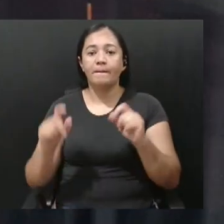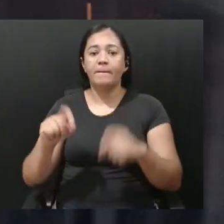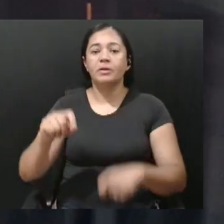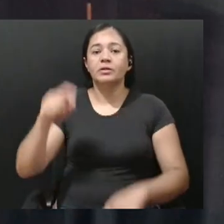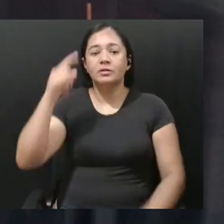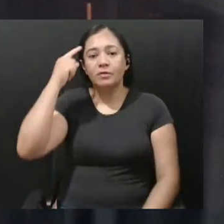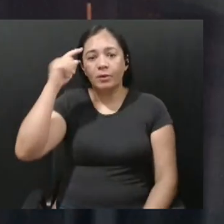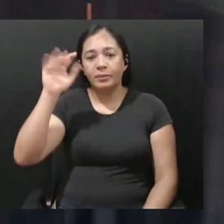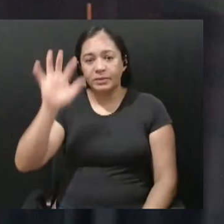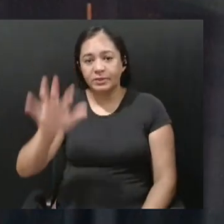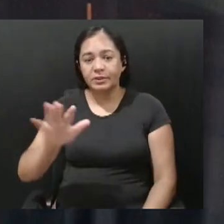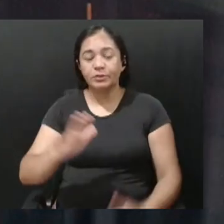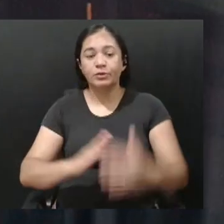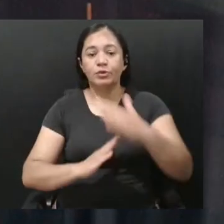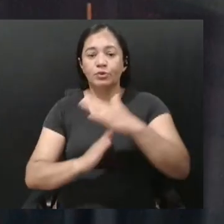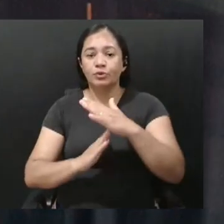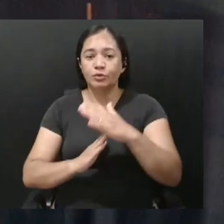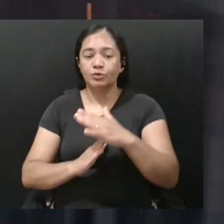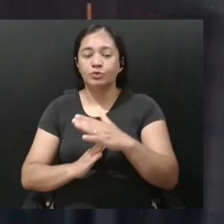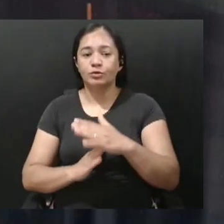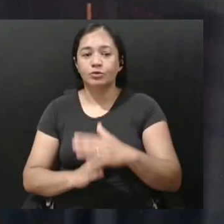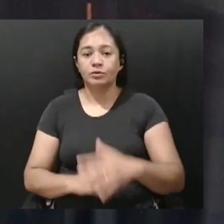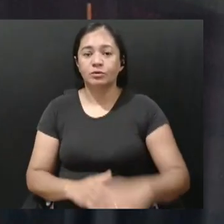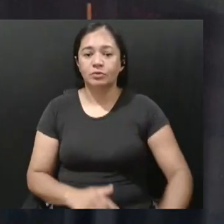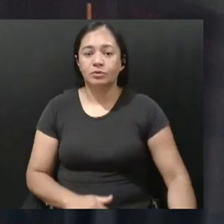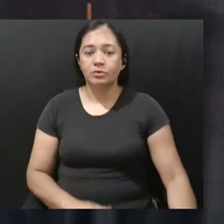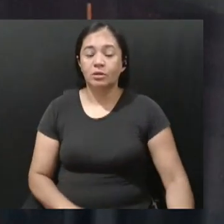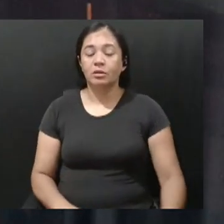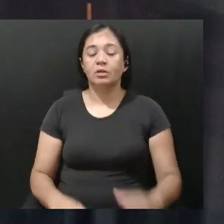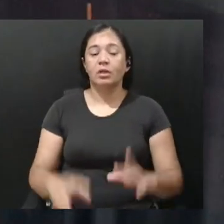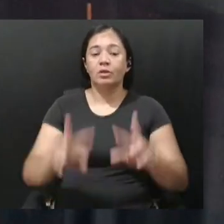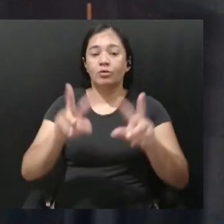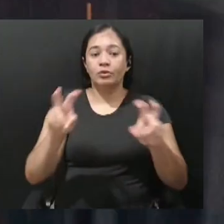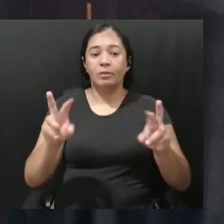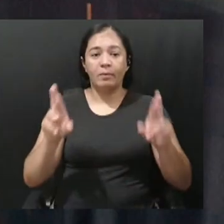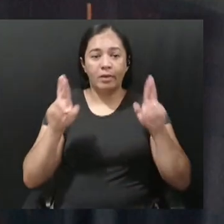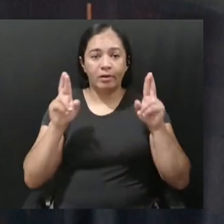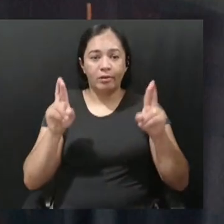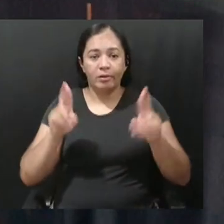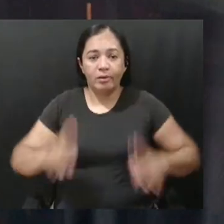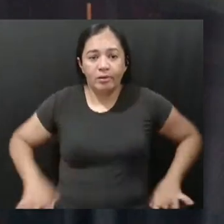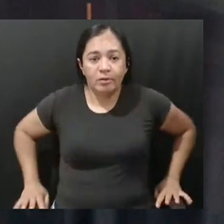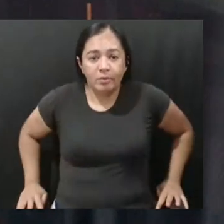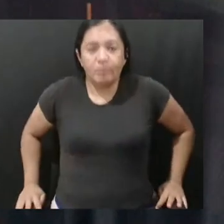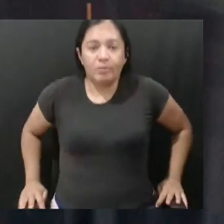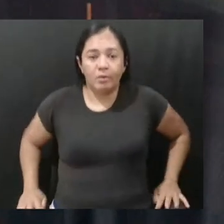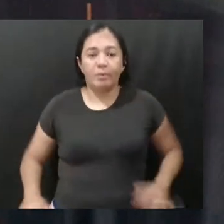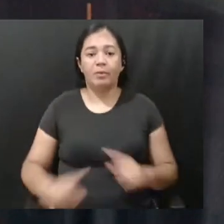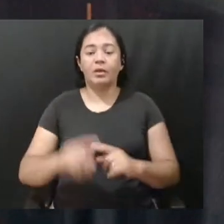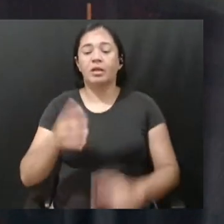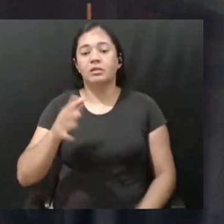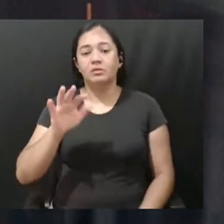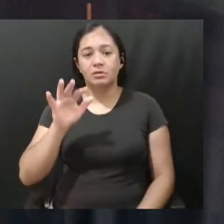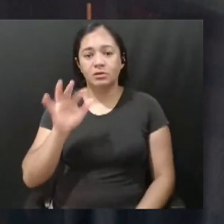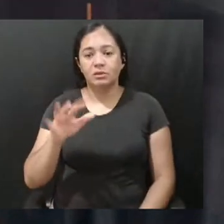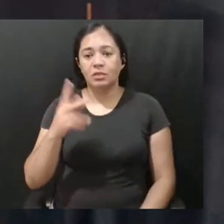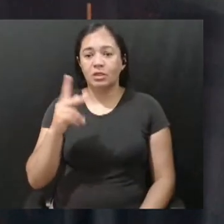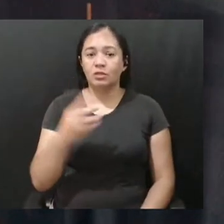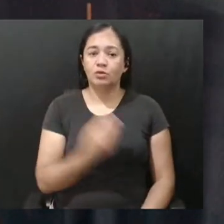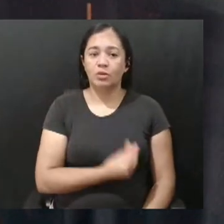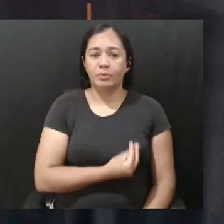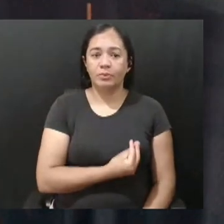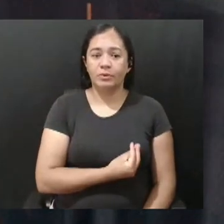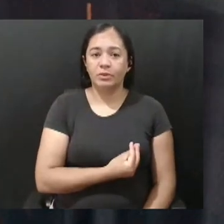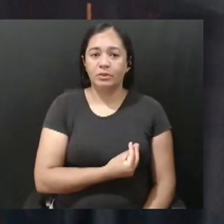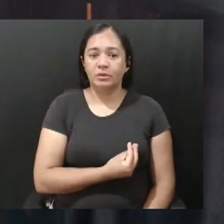né? Nessa questão da expectativa, né? Porque às vezes pode ser isso, né, a sua presença eh, ela